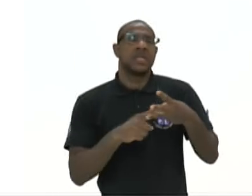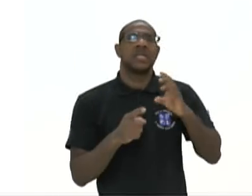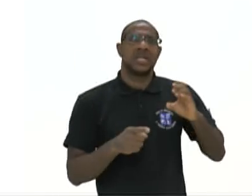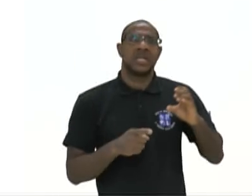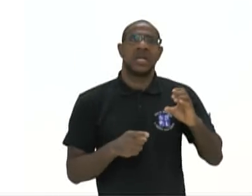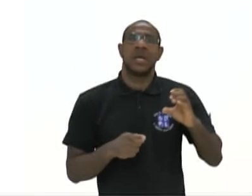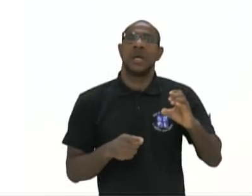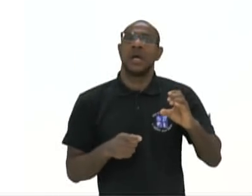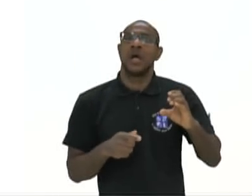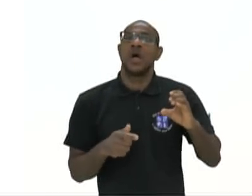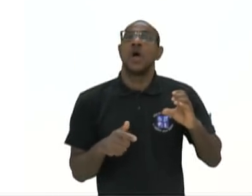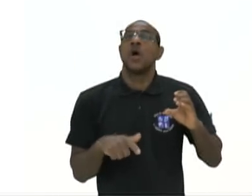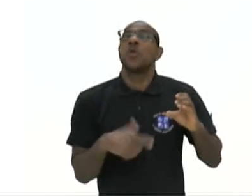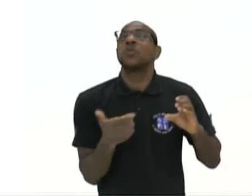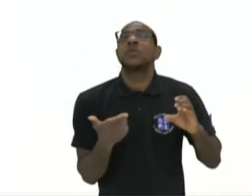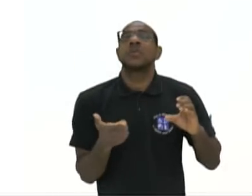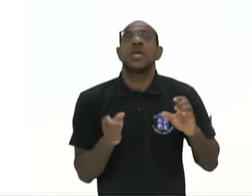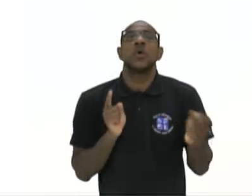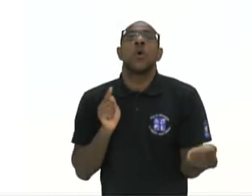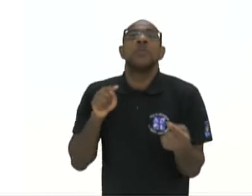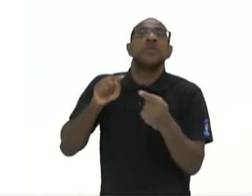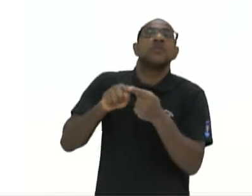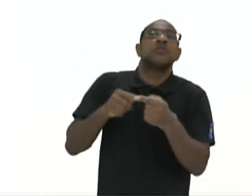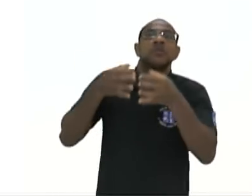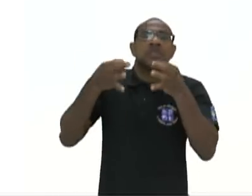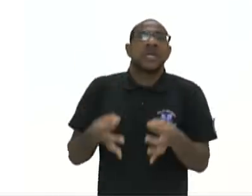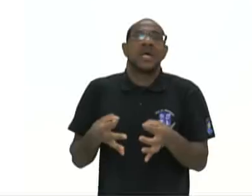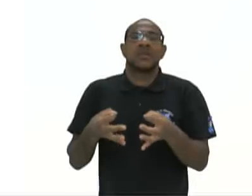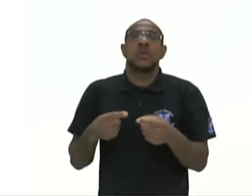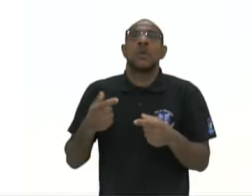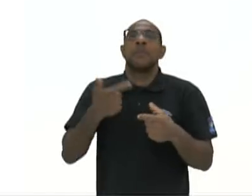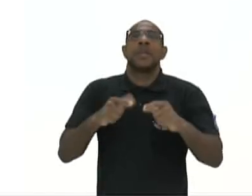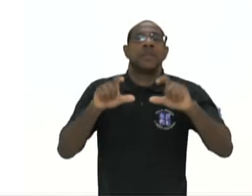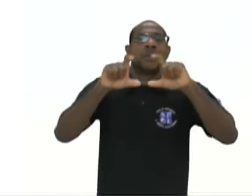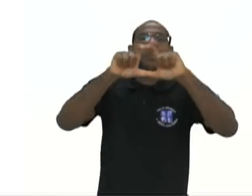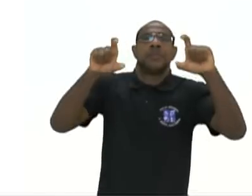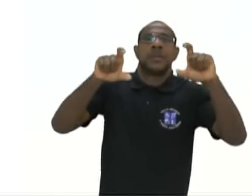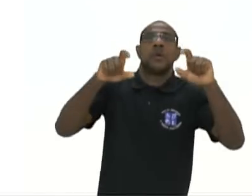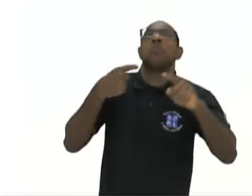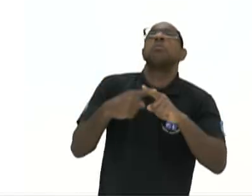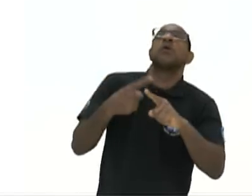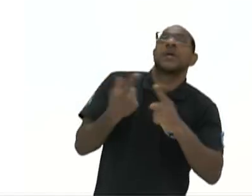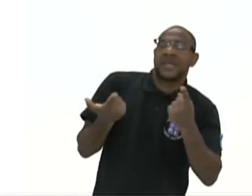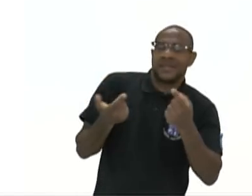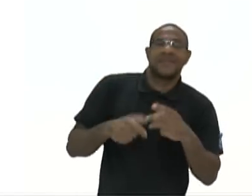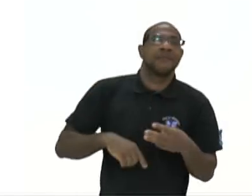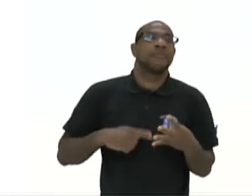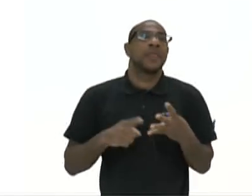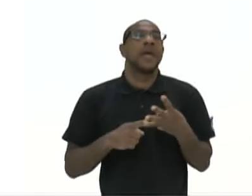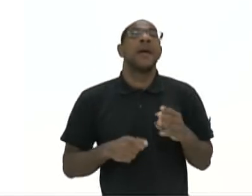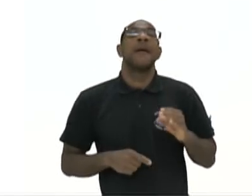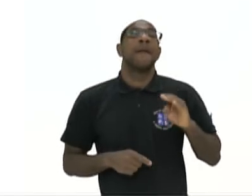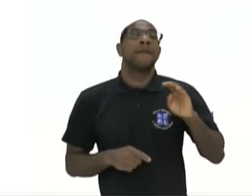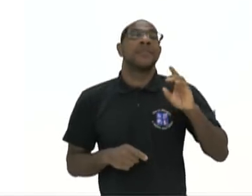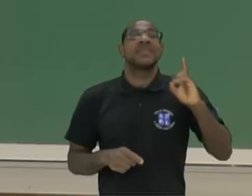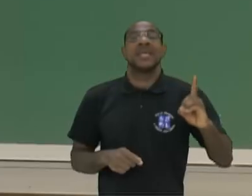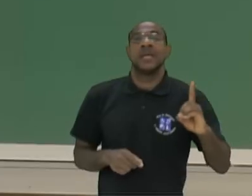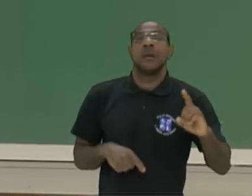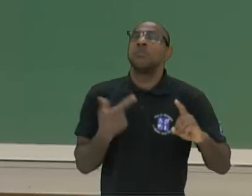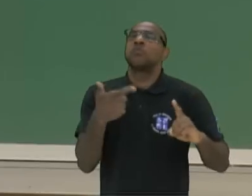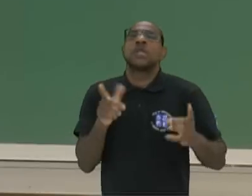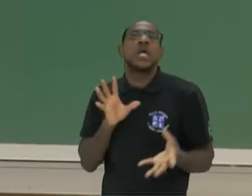não apresenta os motivos para a reivindicação no primeiro parágrafo? Ou letra D, porque ela não apresenta a